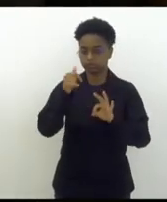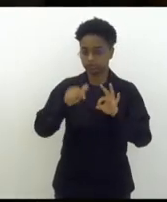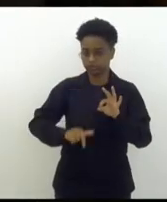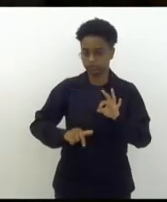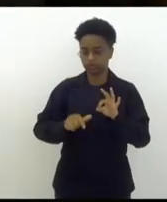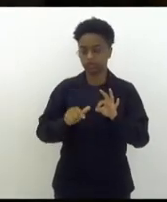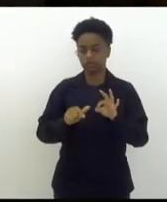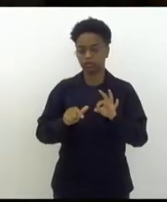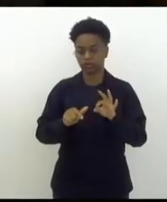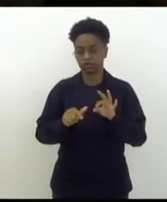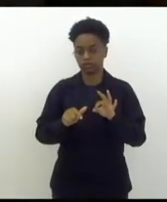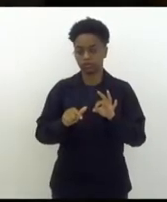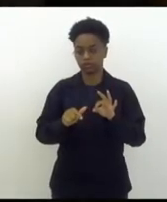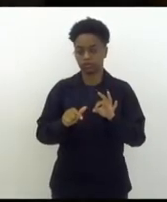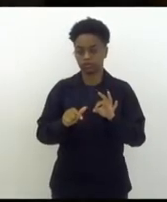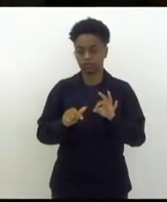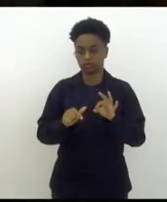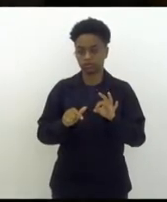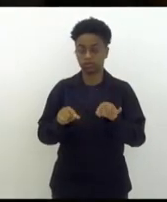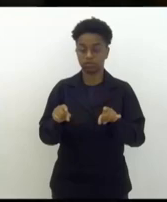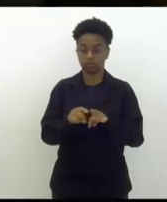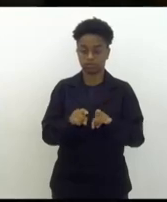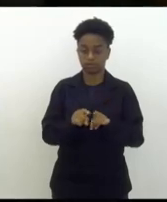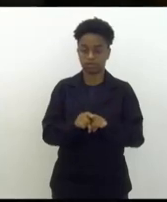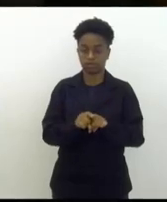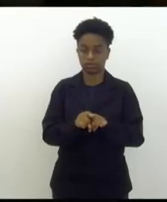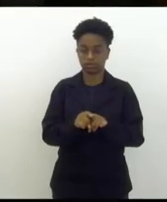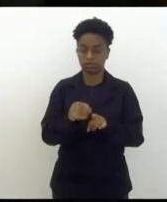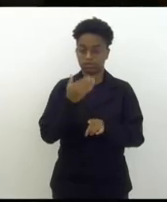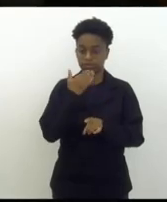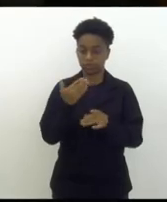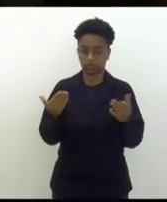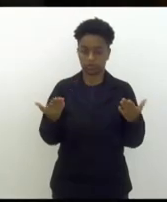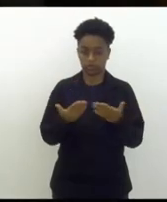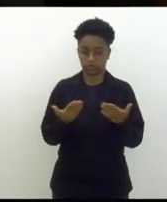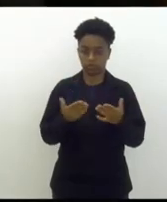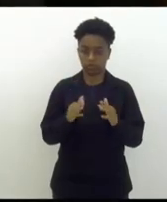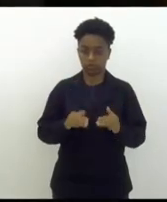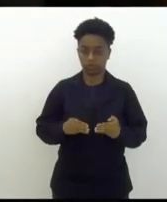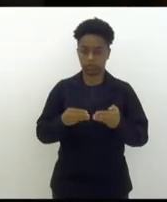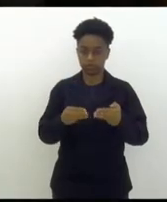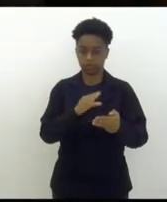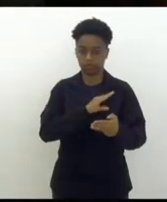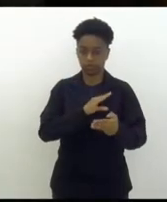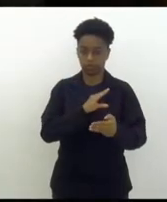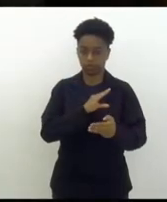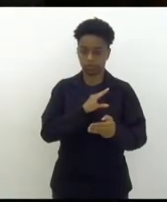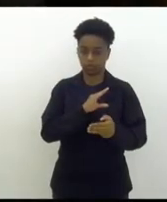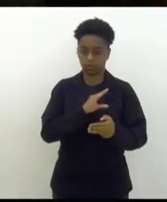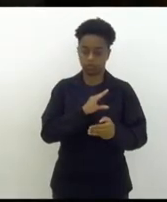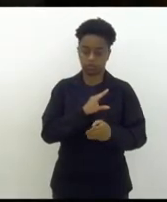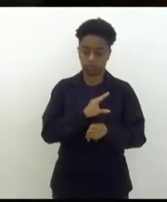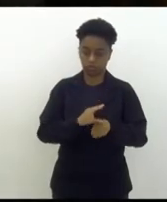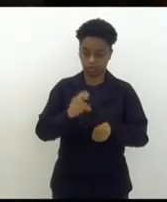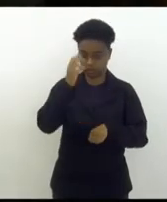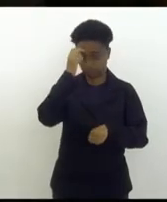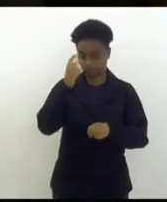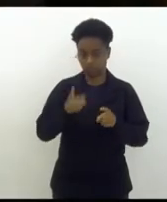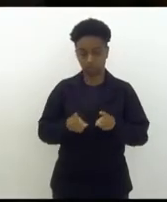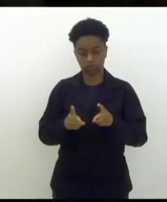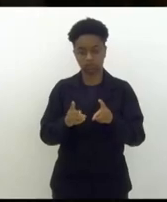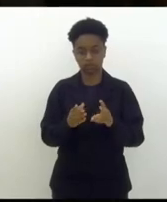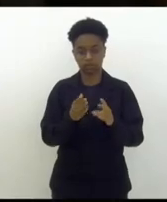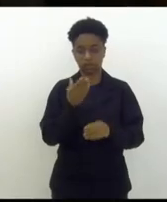é Clamar neste dia para que o ministério da cultura continue as